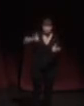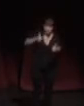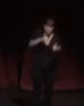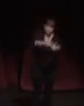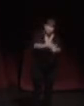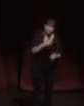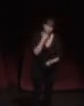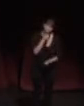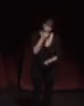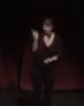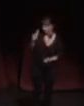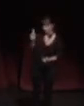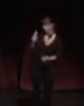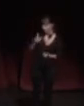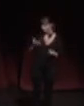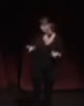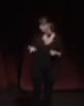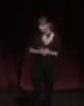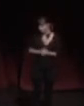é a saída.